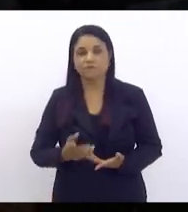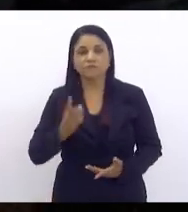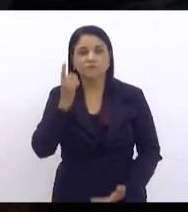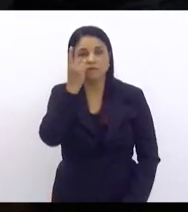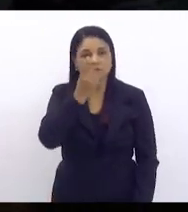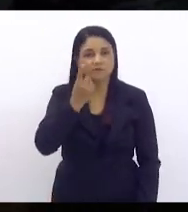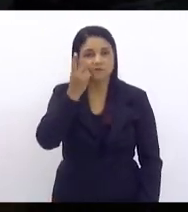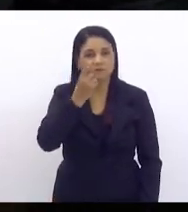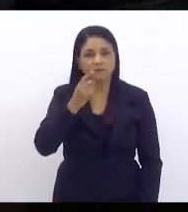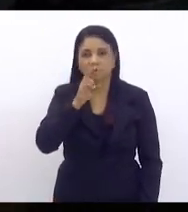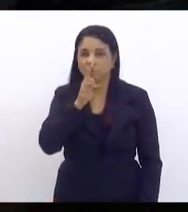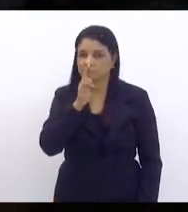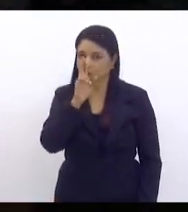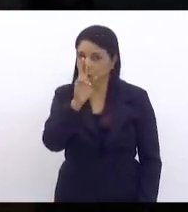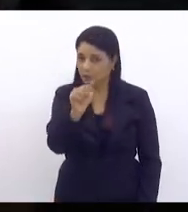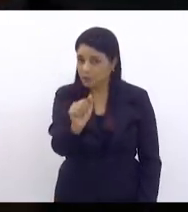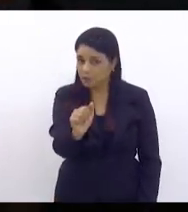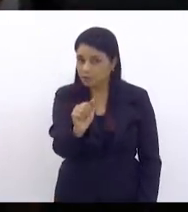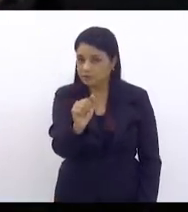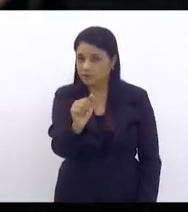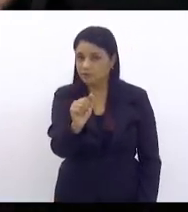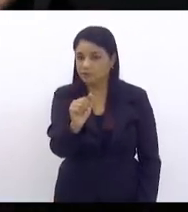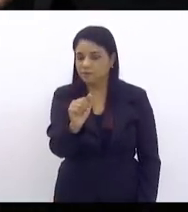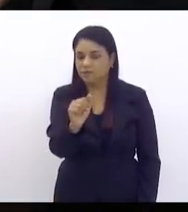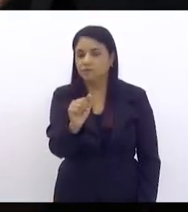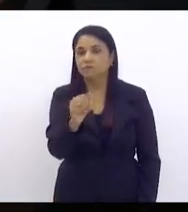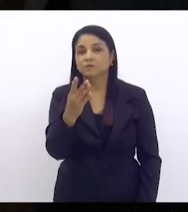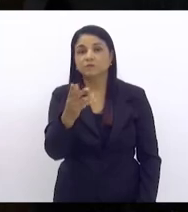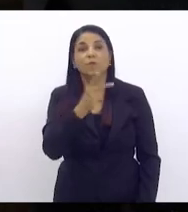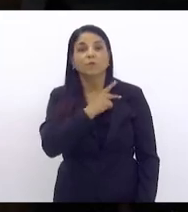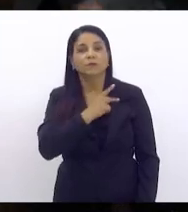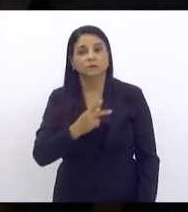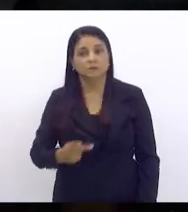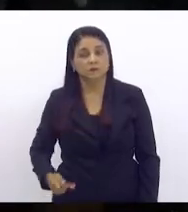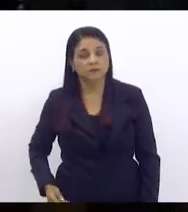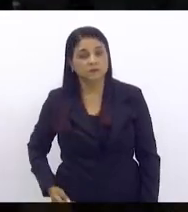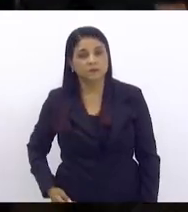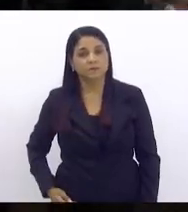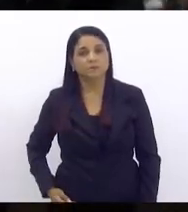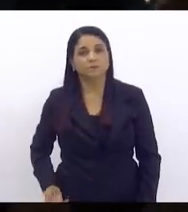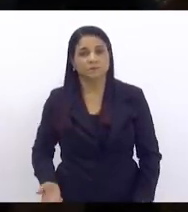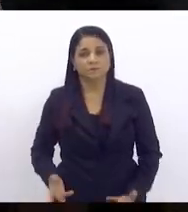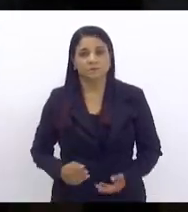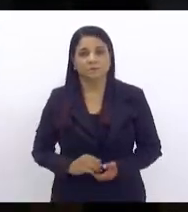Deputado Rodrigo Amorim. Senhor Presidente,